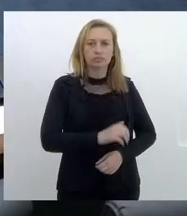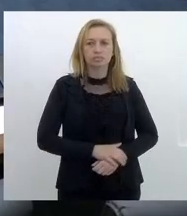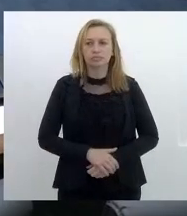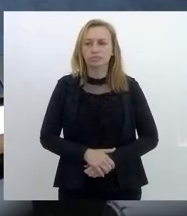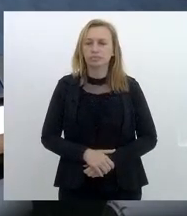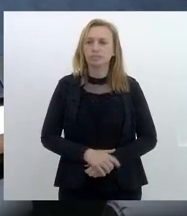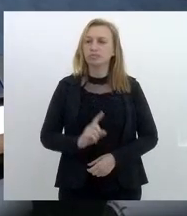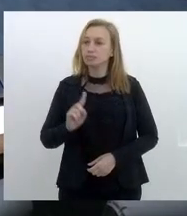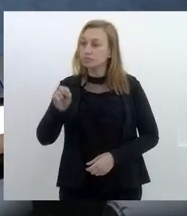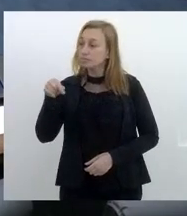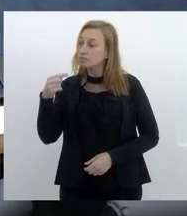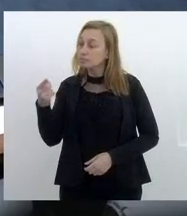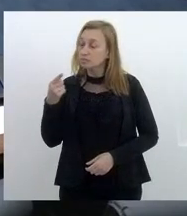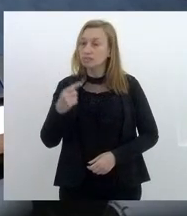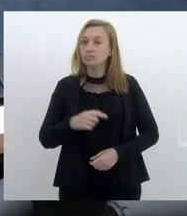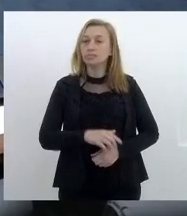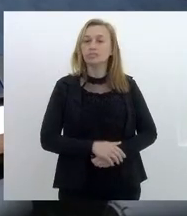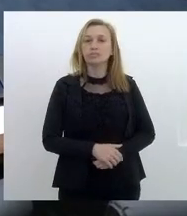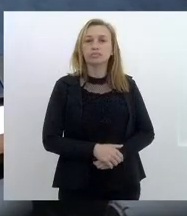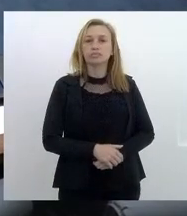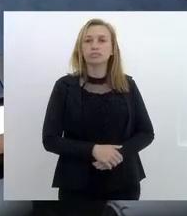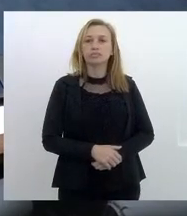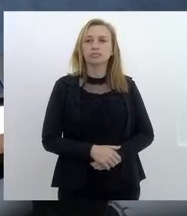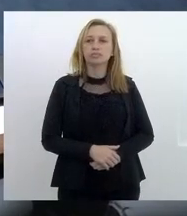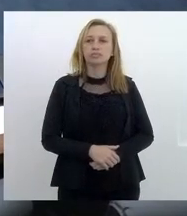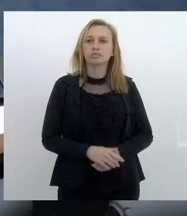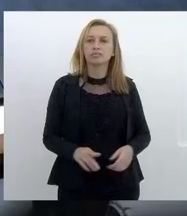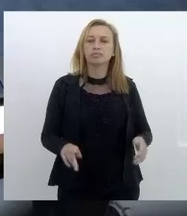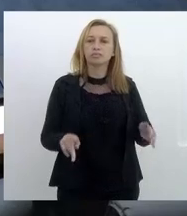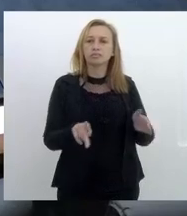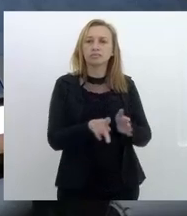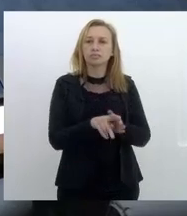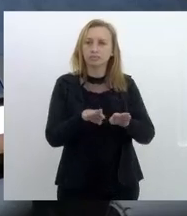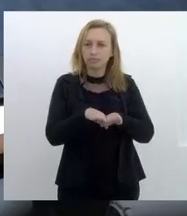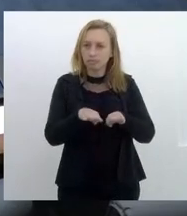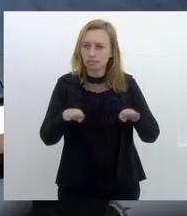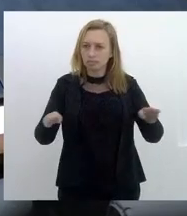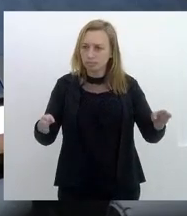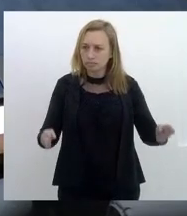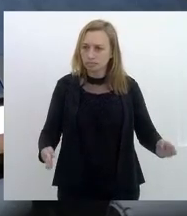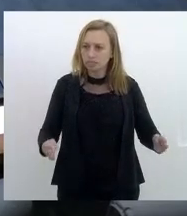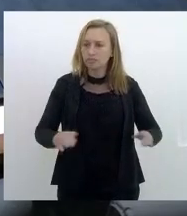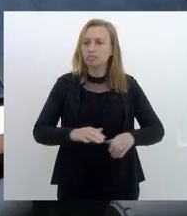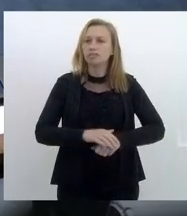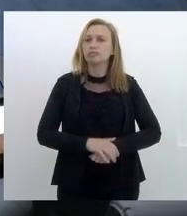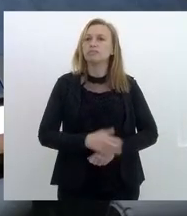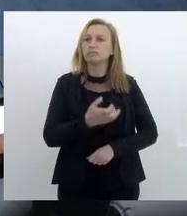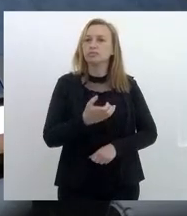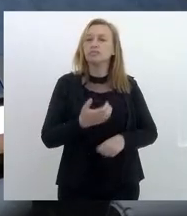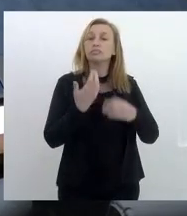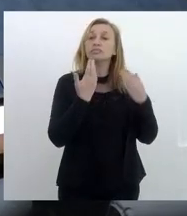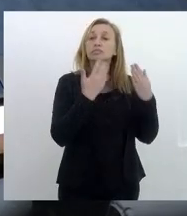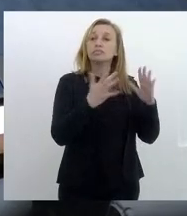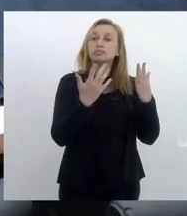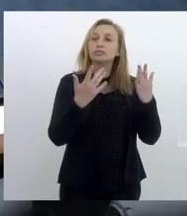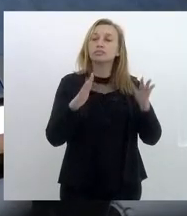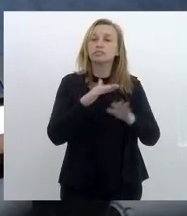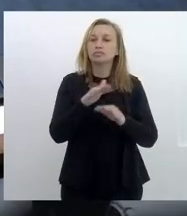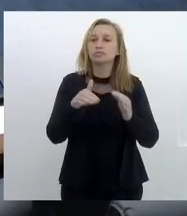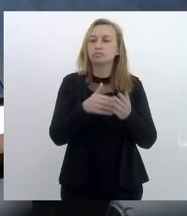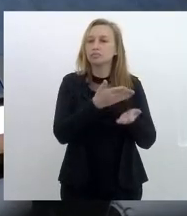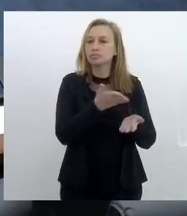os demais membros desta mesa quero saudar os a